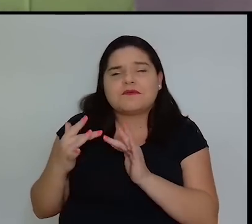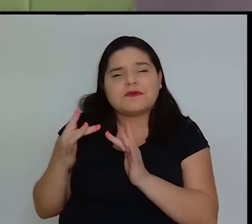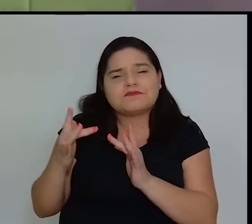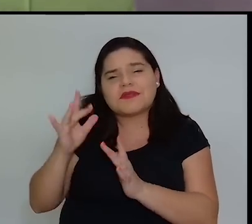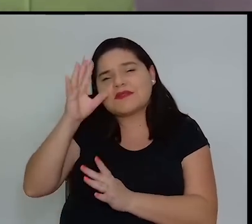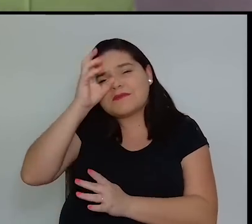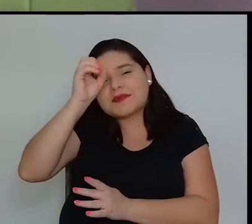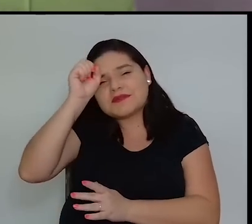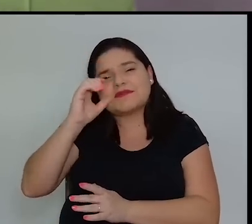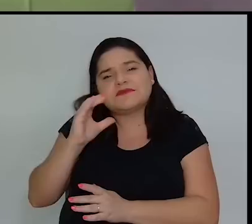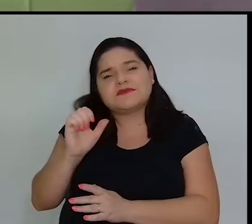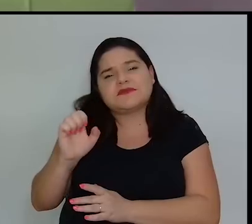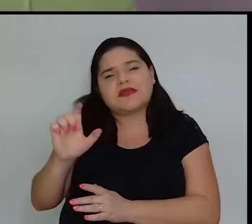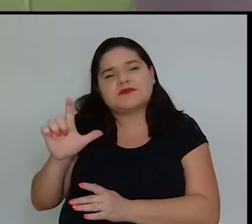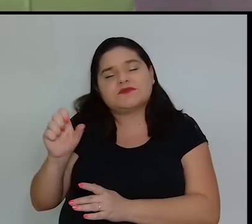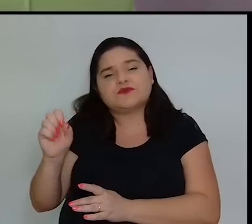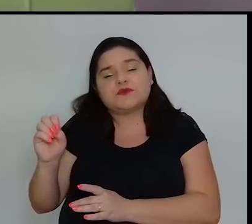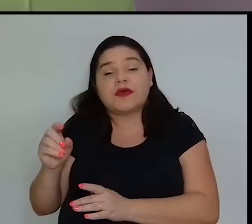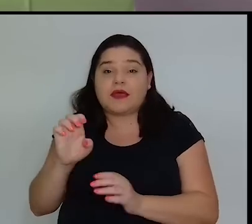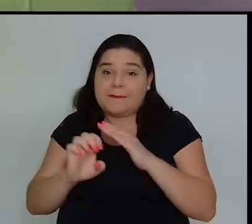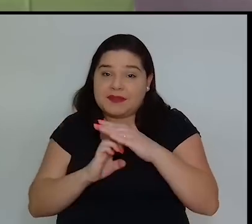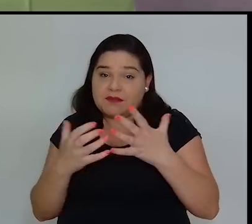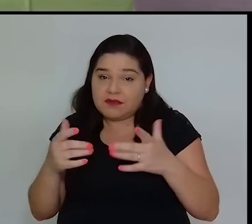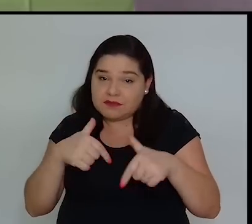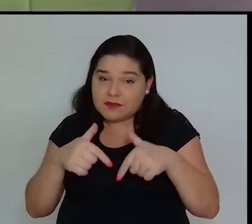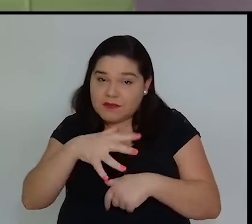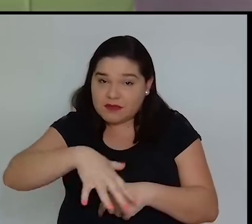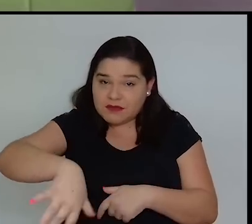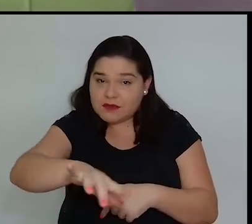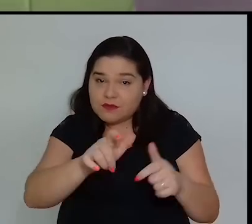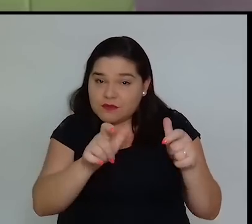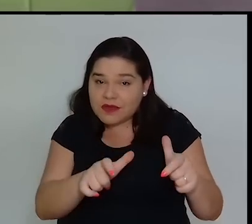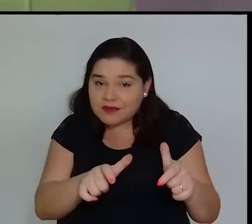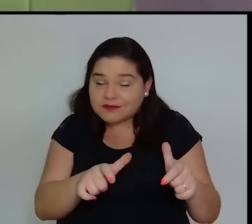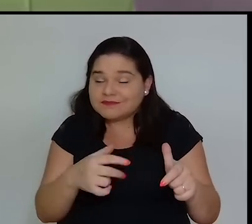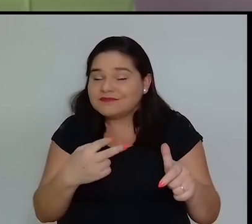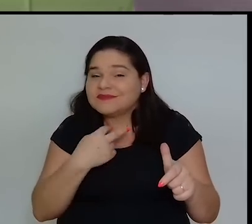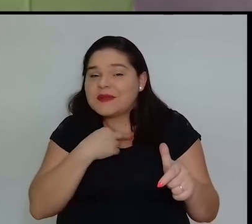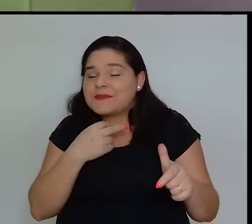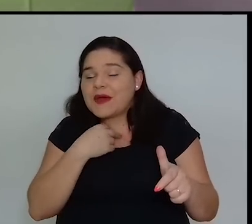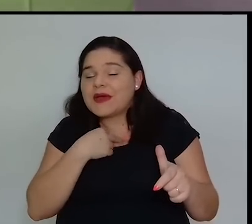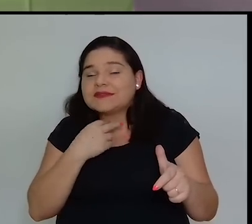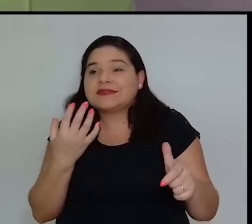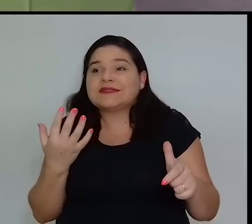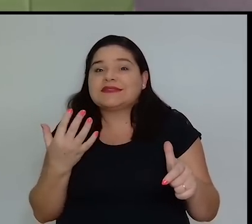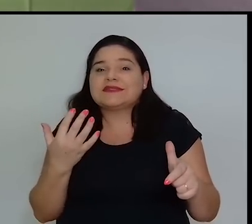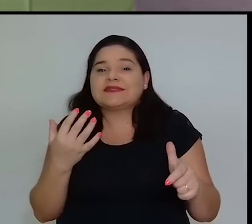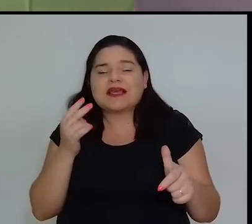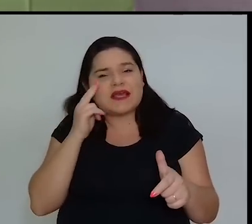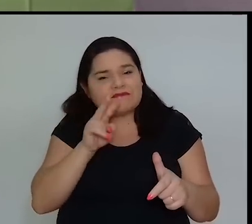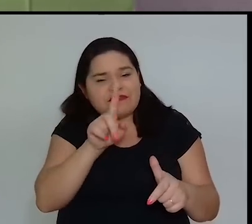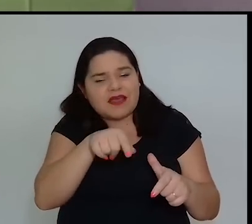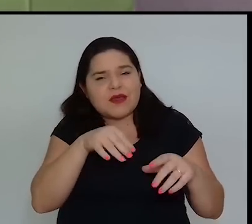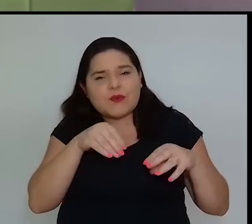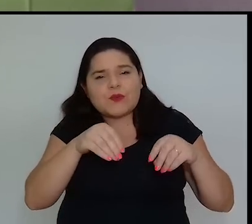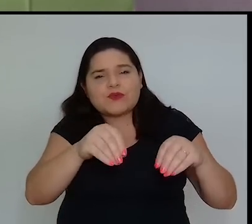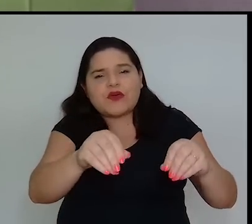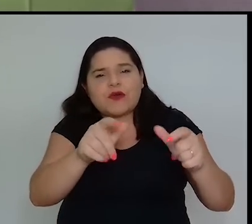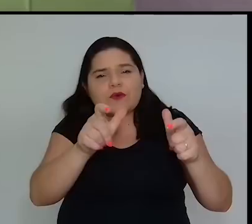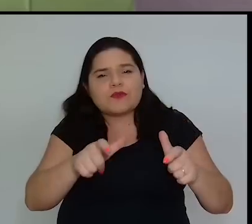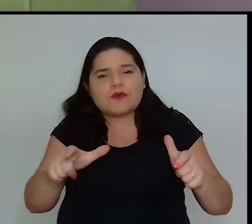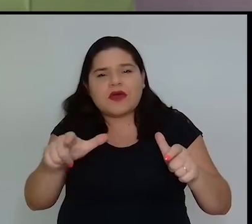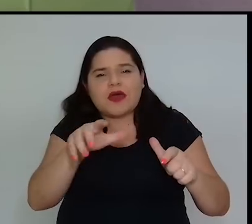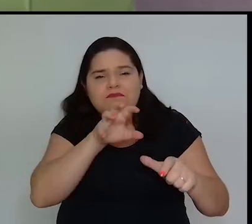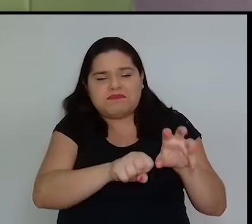todos Ficou claro que as empresas que querem atuar nesse território não podem Enxergar como território fruto de